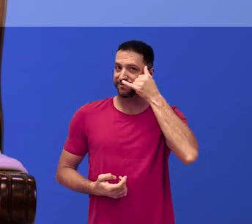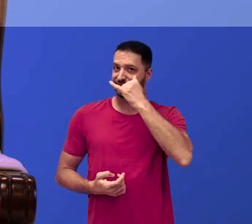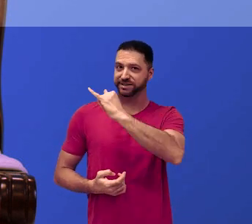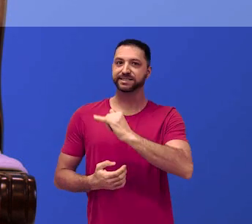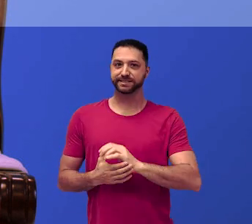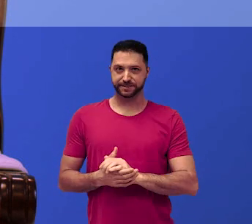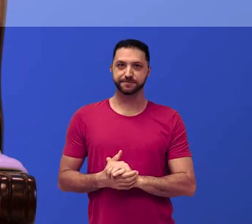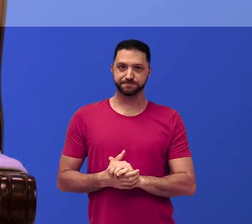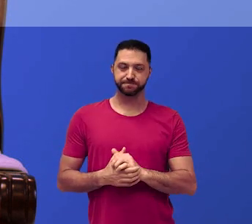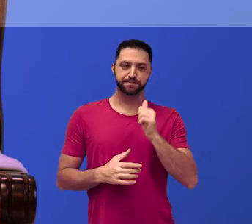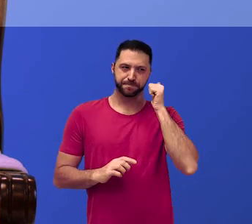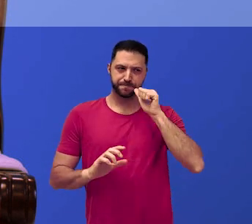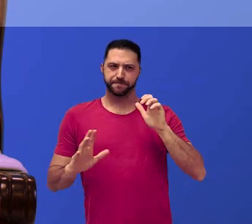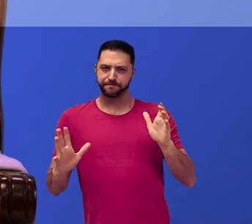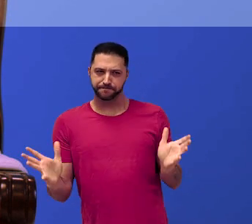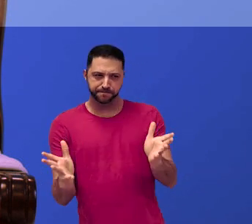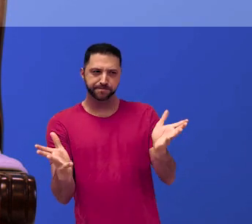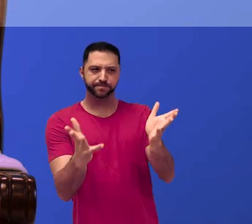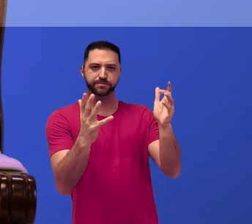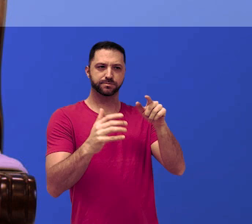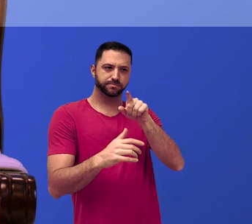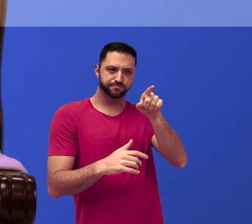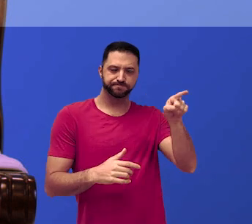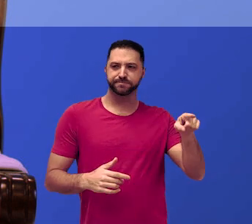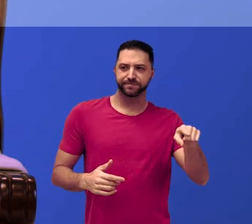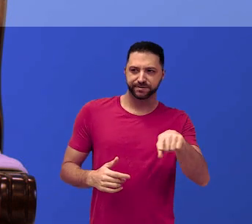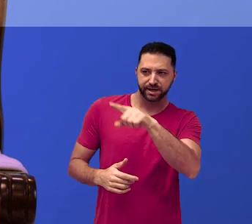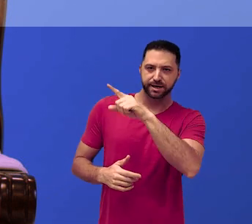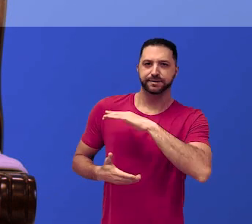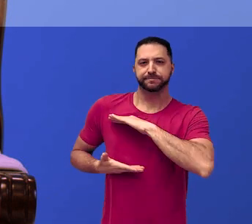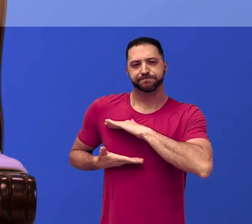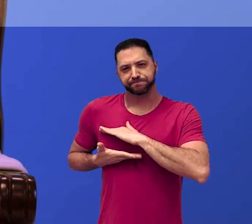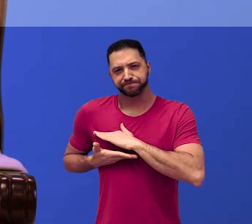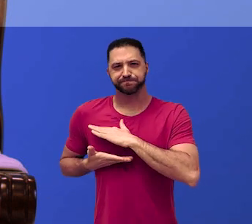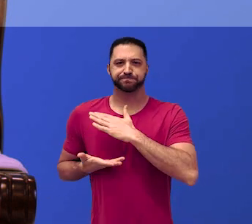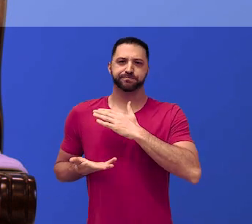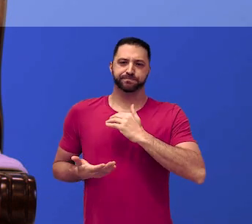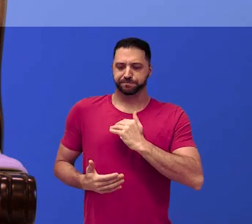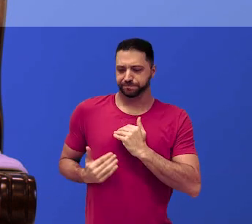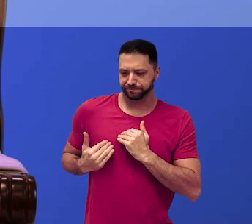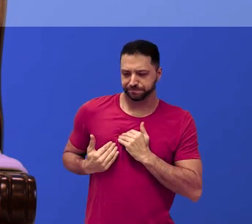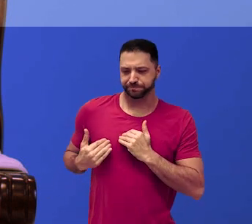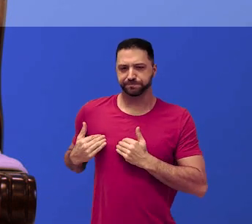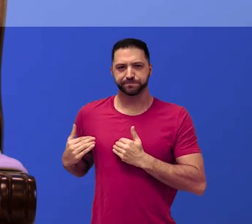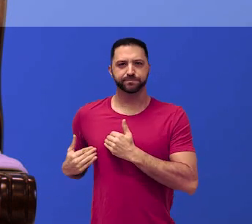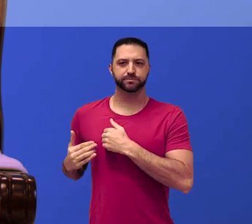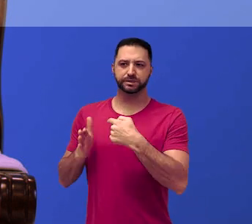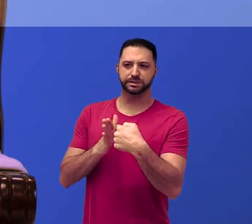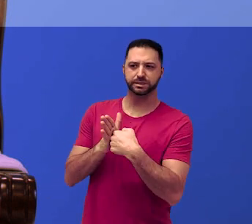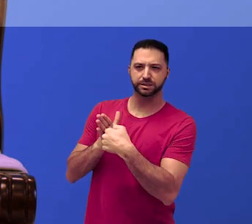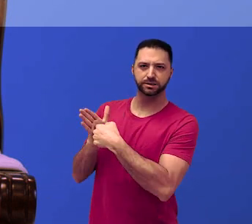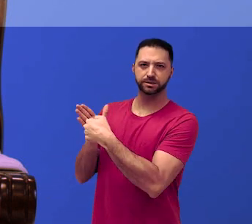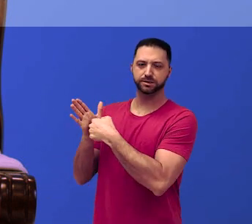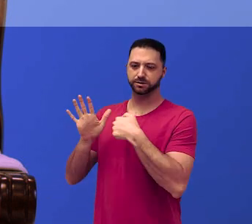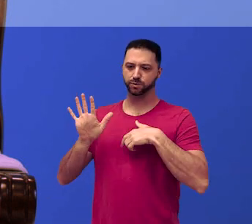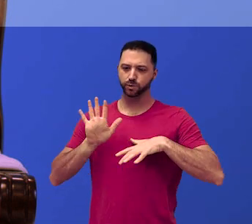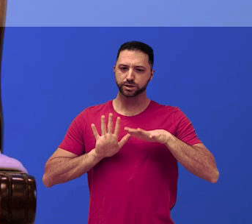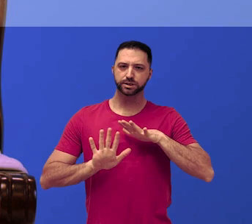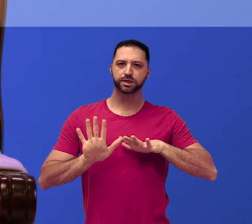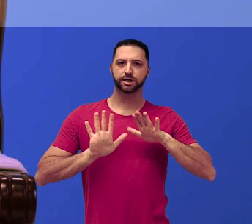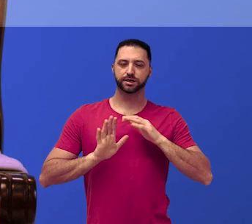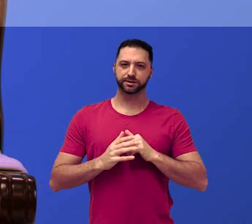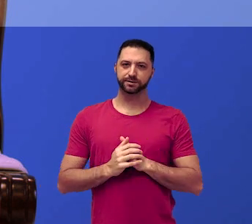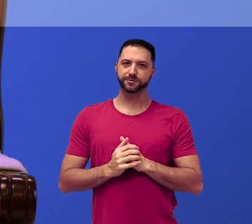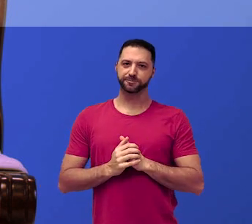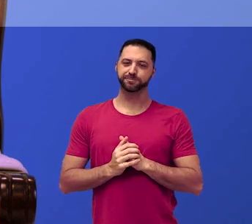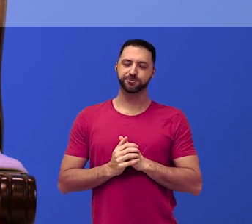mama, incentivando as mulheres a realizar os exames como medida de prevenção. E para falar sobre esse